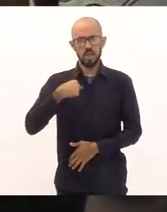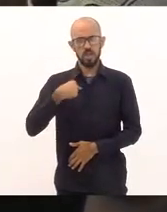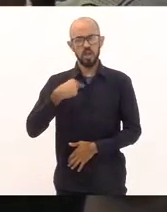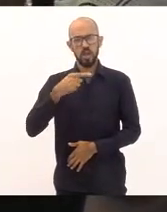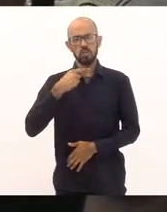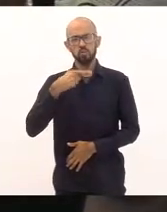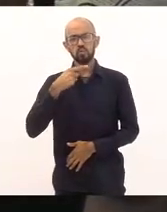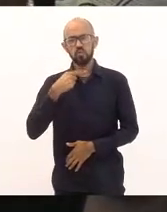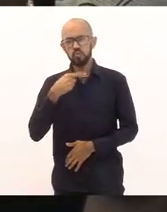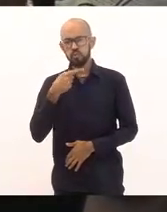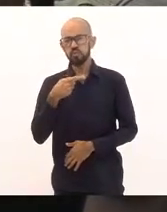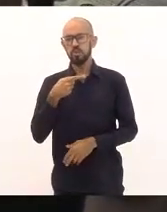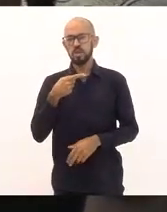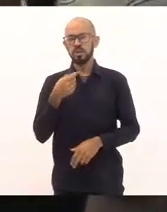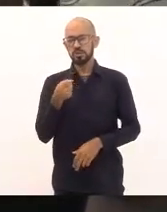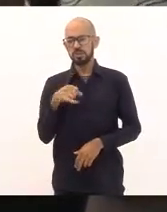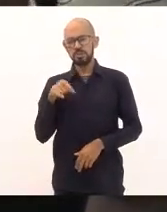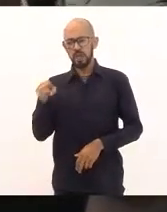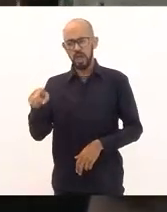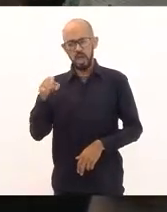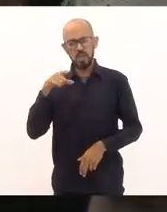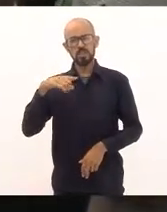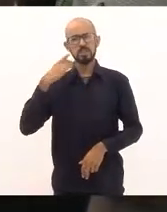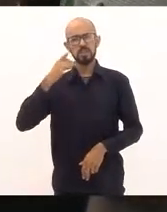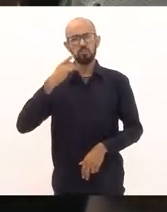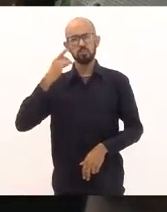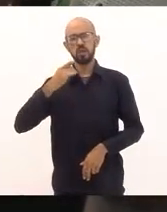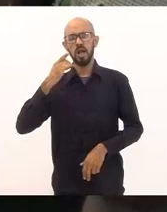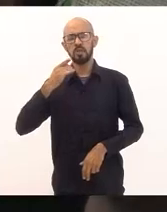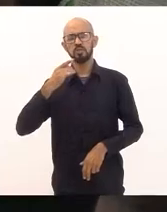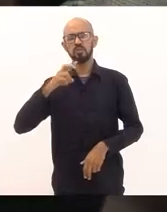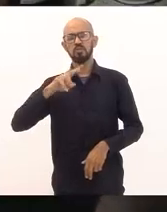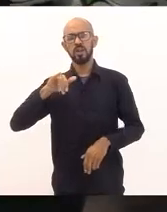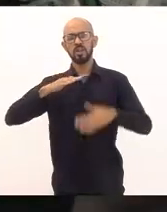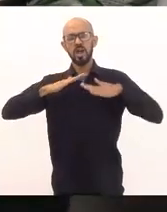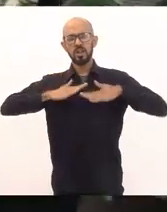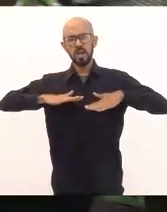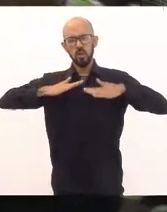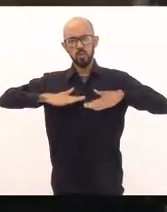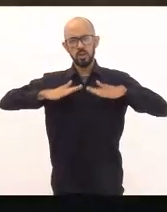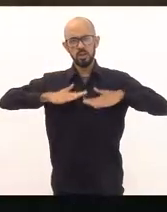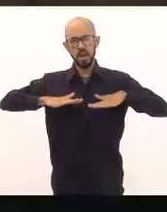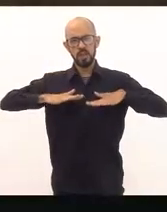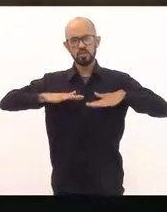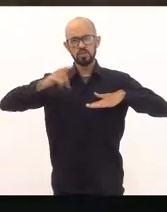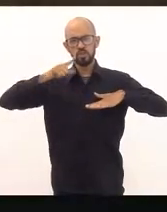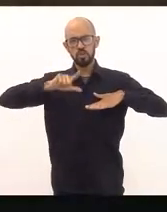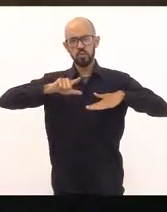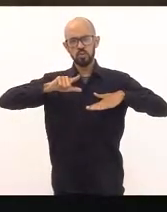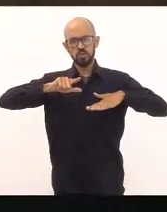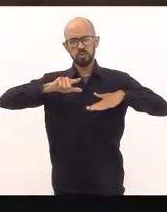essas pessoas vão ter a tranquilidade de cruzar